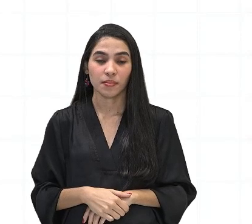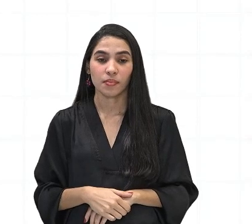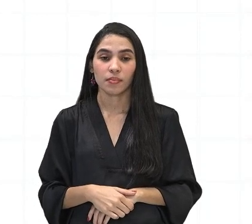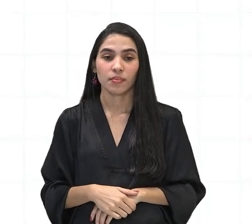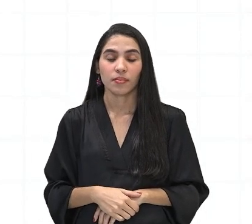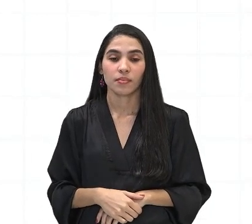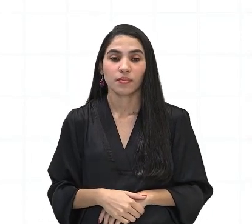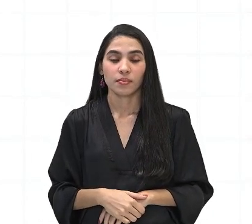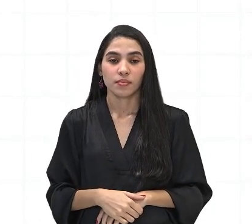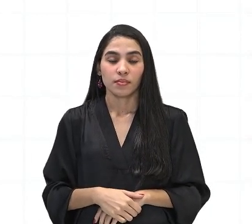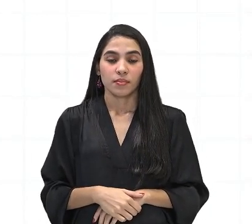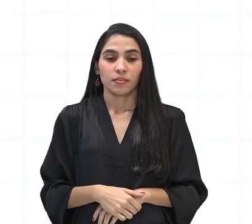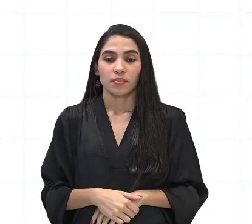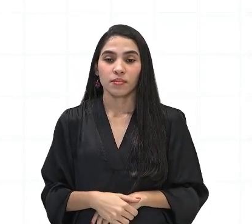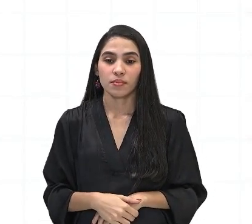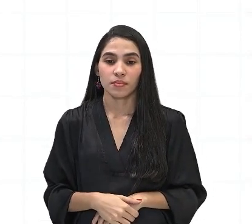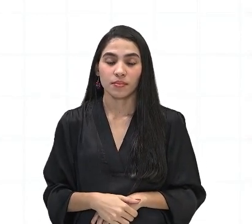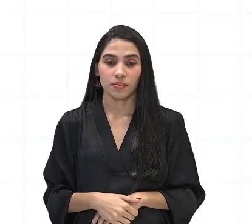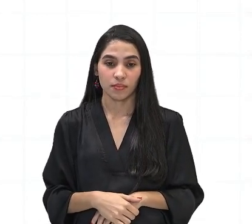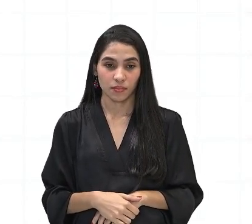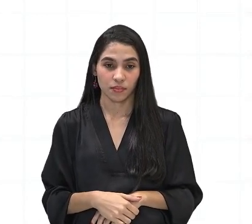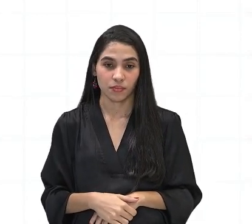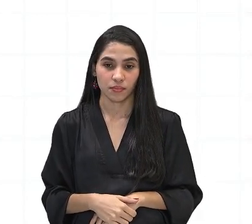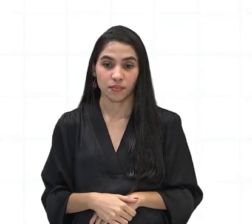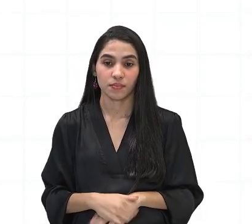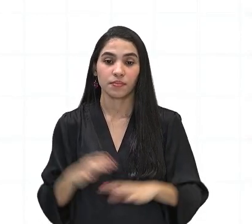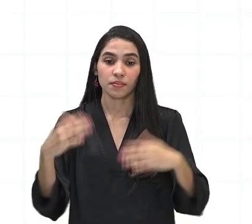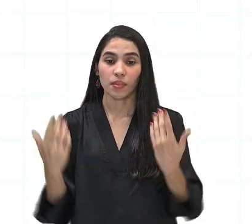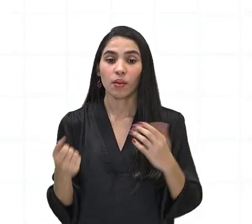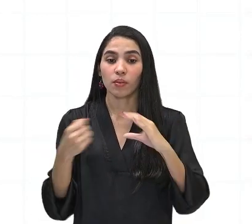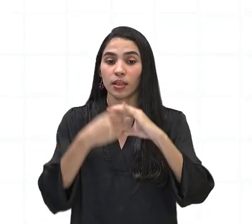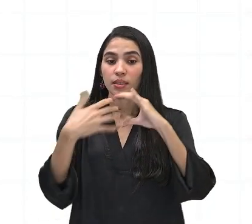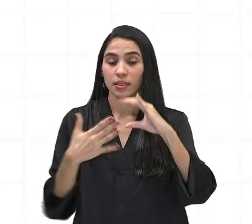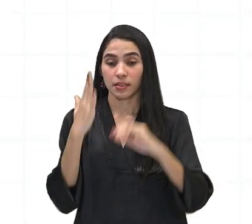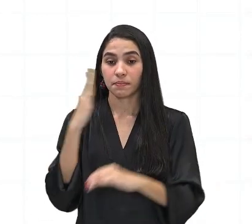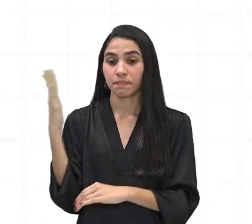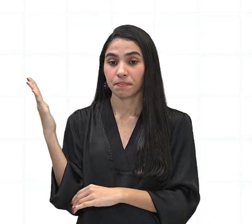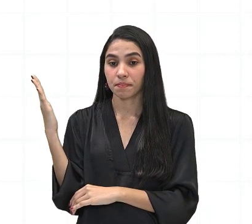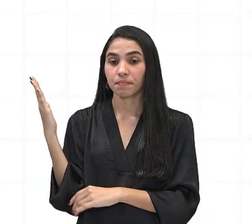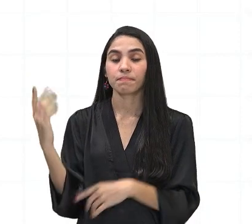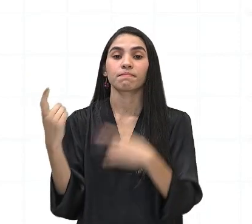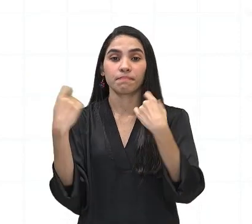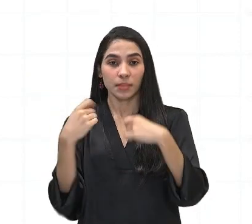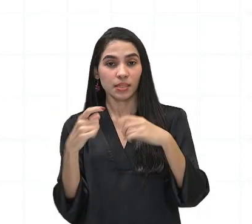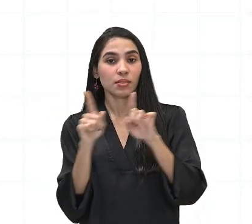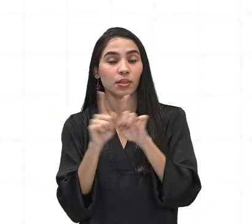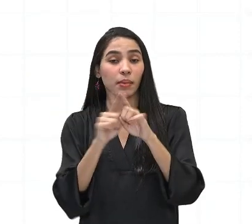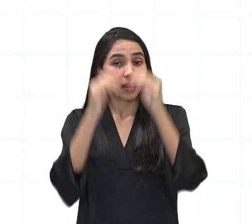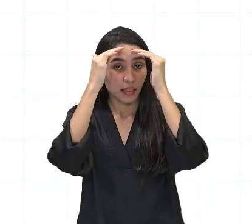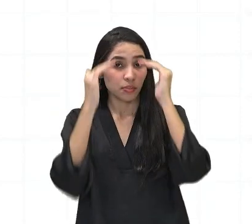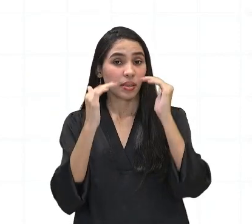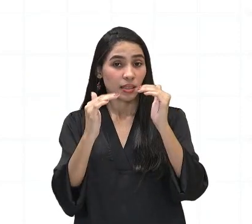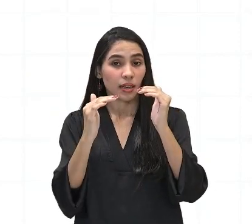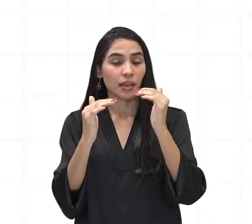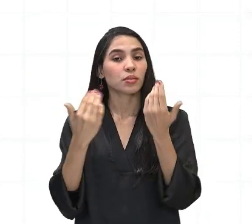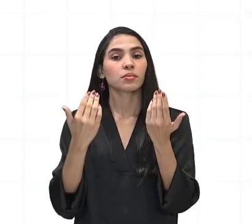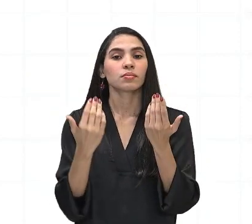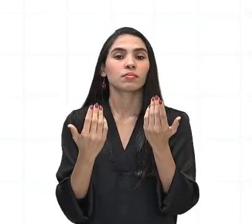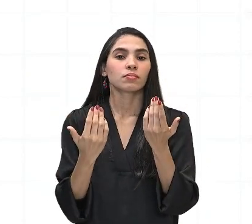e fui depositá-la no jardim onde desabrochara. O porteiro estava atento e